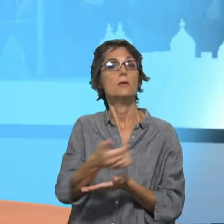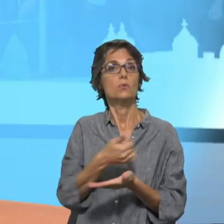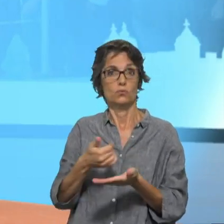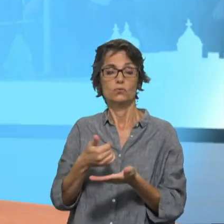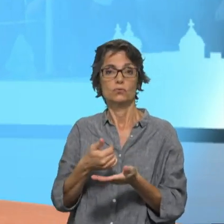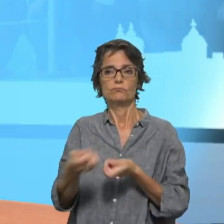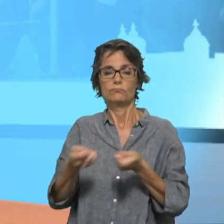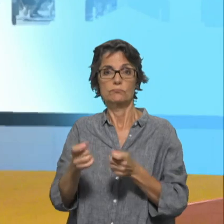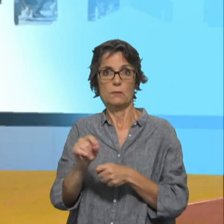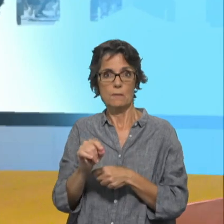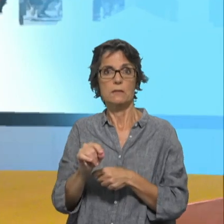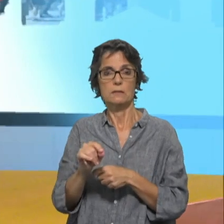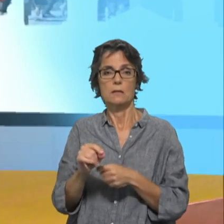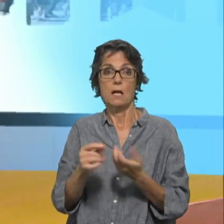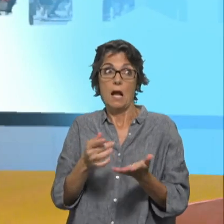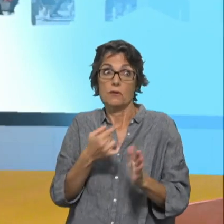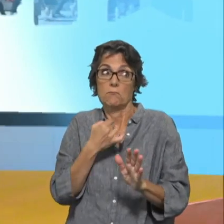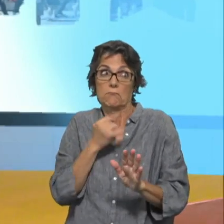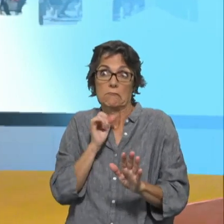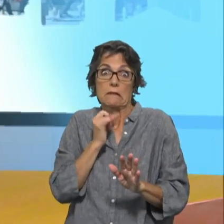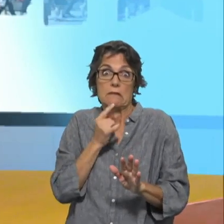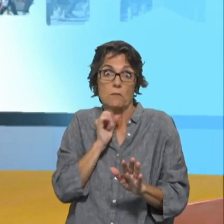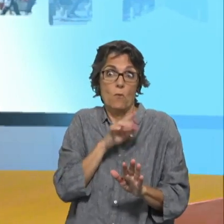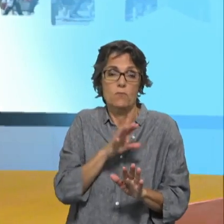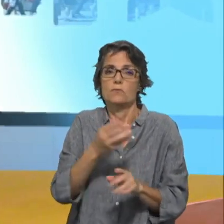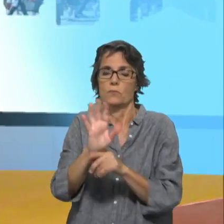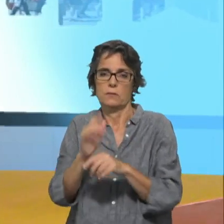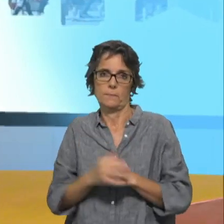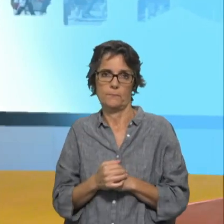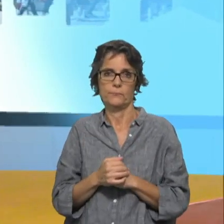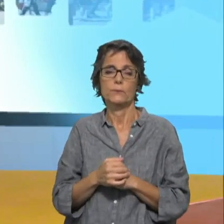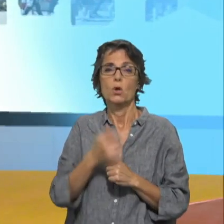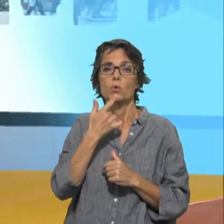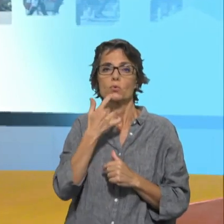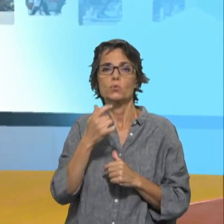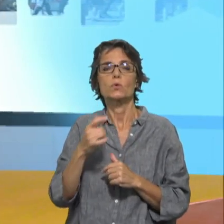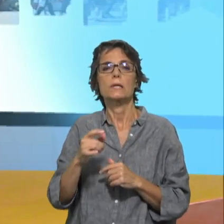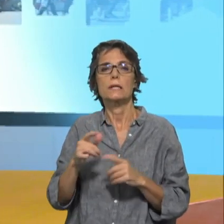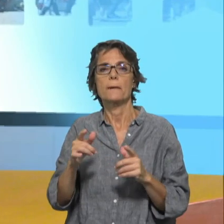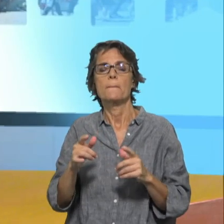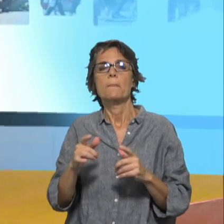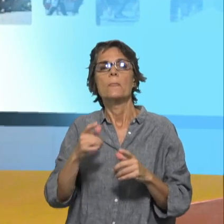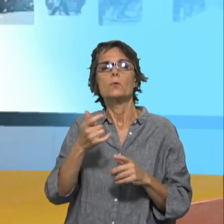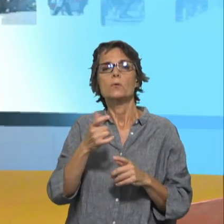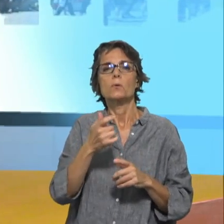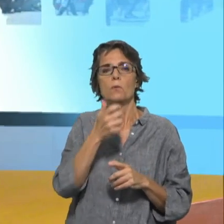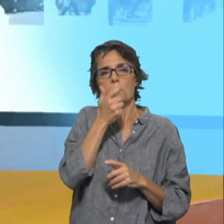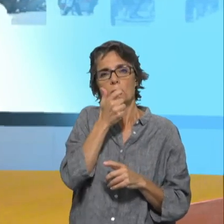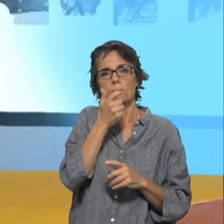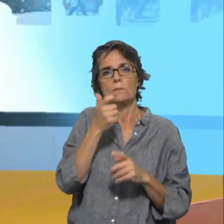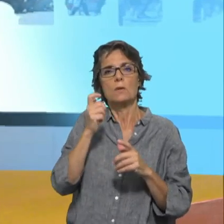sei, acho que não estou a cometer nenhuma inconfidência se disser que, por exemplo, o radiotransmissor que Xanana Gusmão tinha no mato e